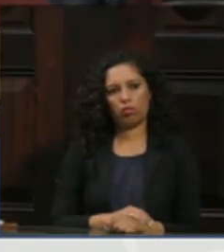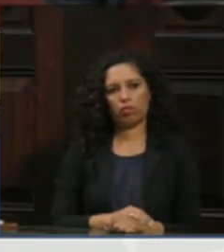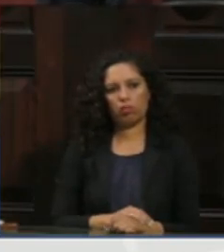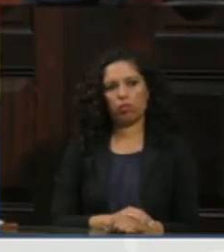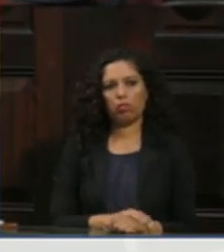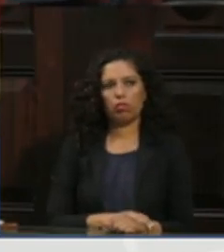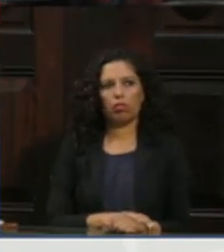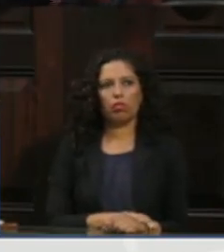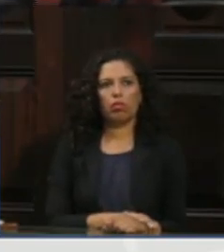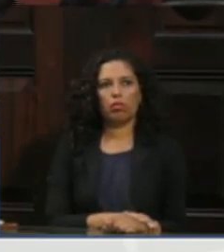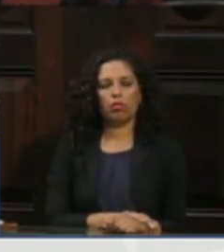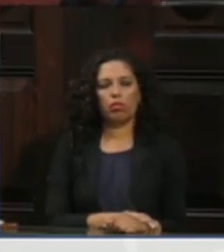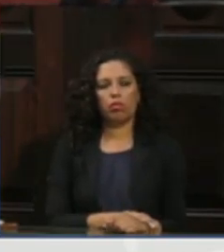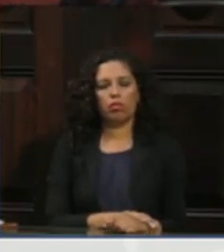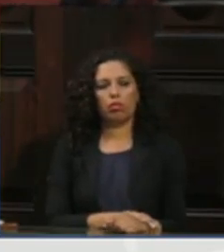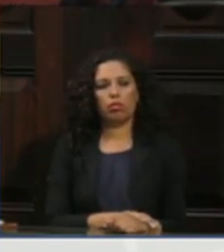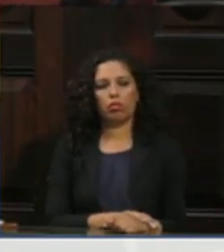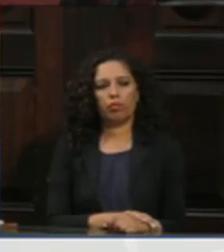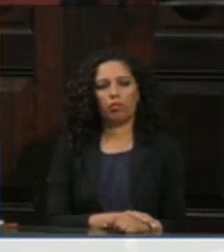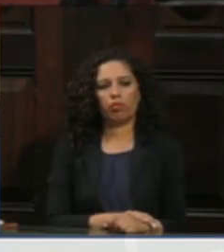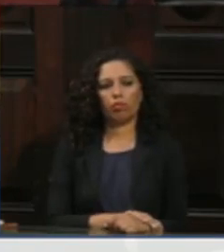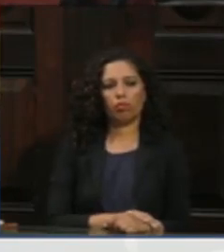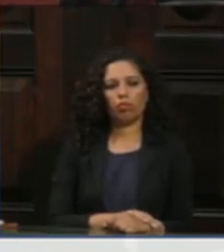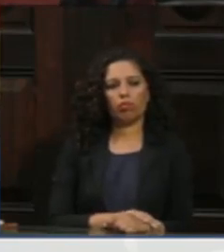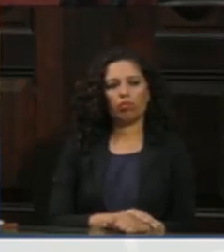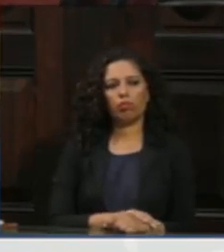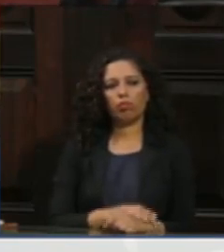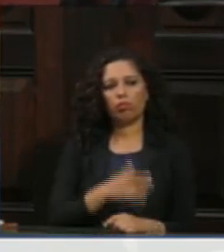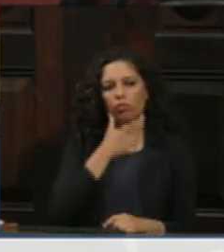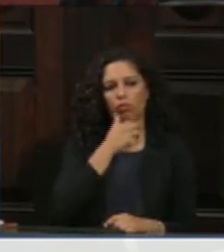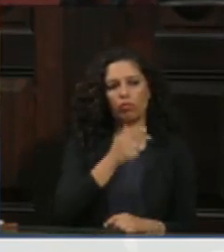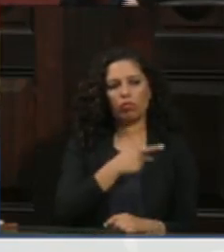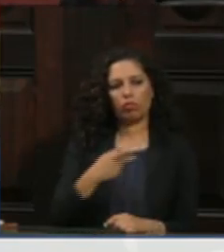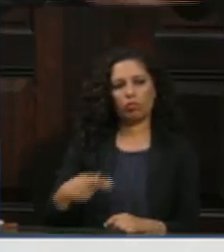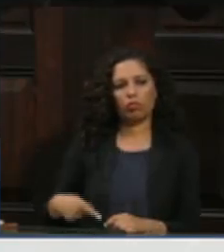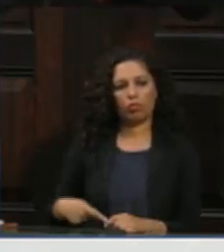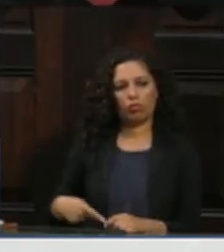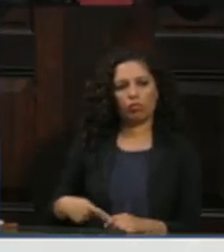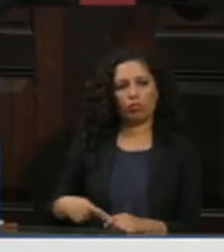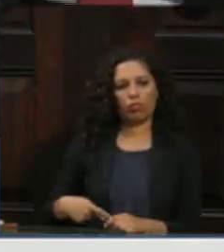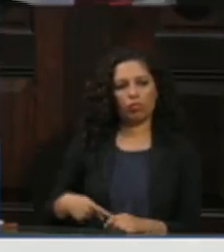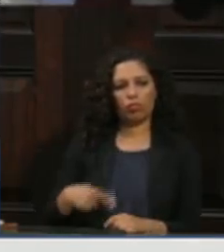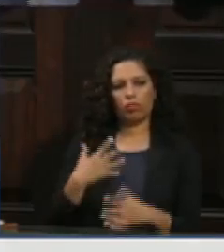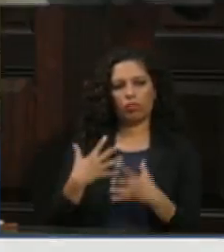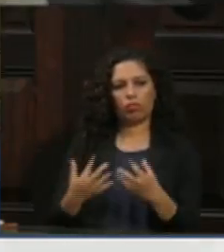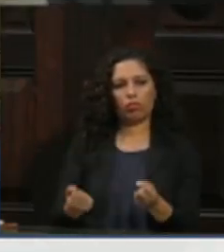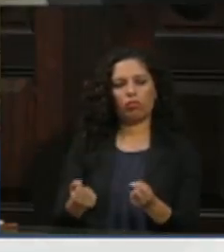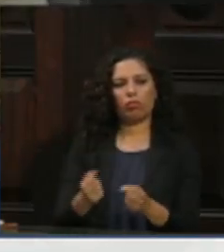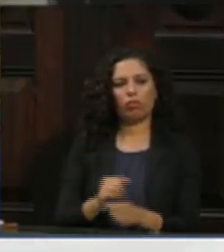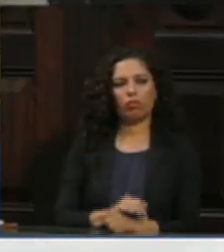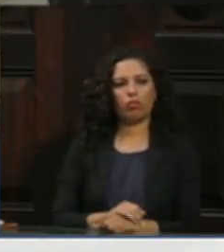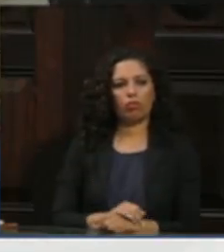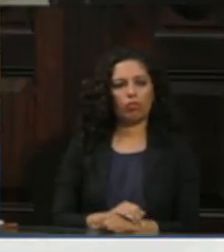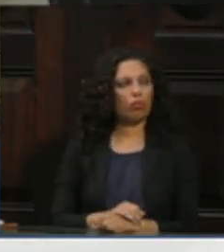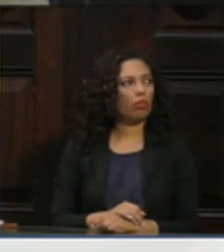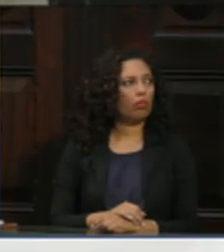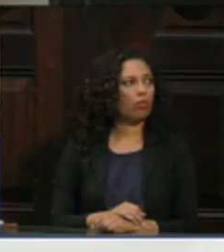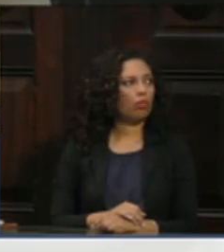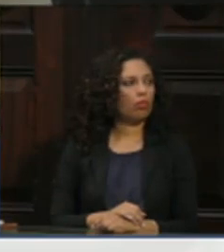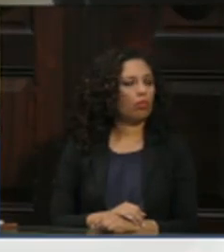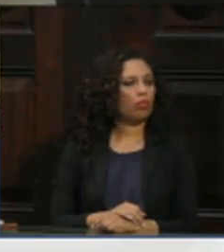5.639, de 6 de janeiro de 2010, que dispõe sobre contratos de gestão entre órgãos, gestor, executor de política estadual de recursos hídricos e